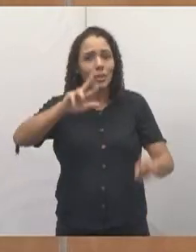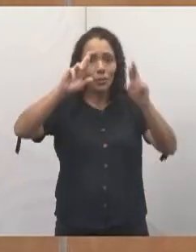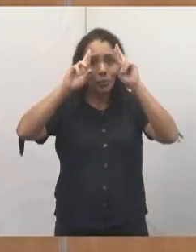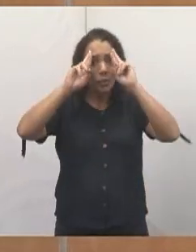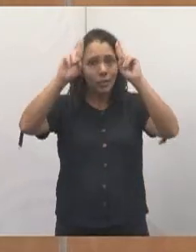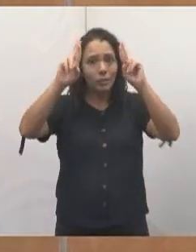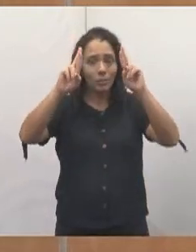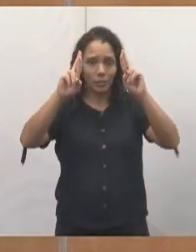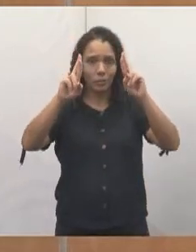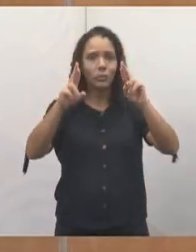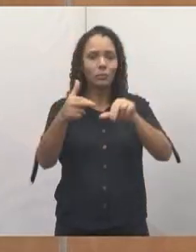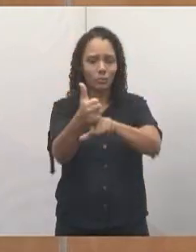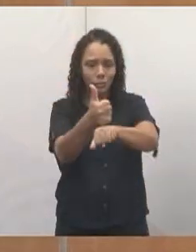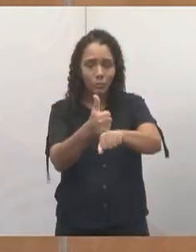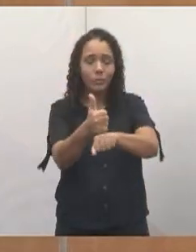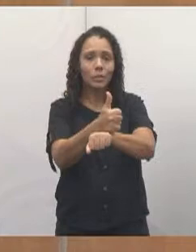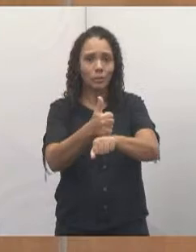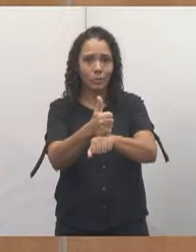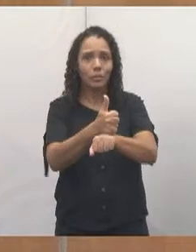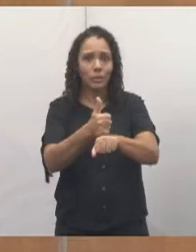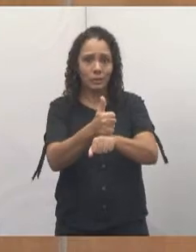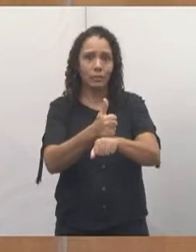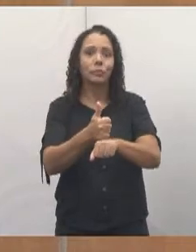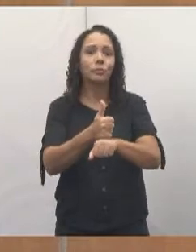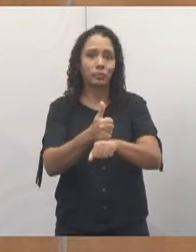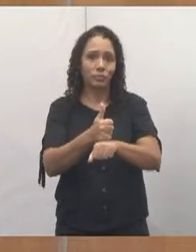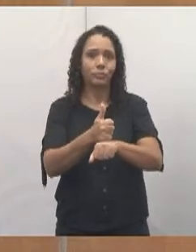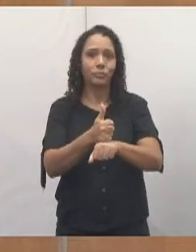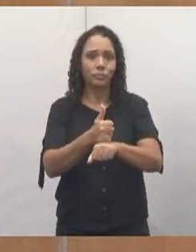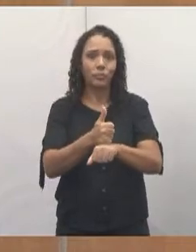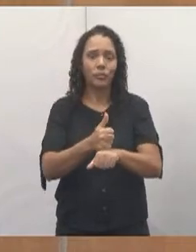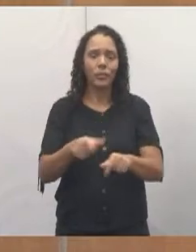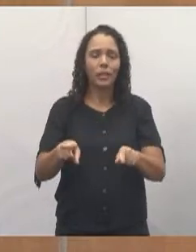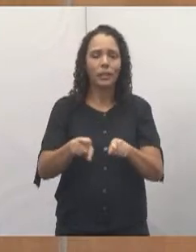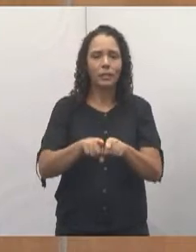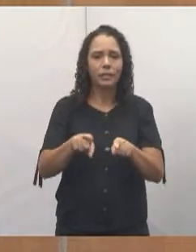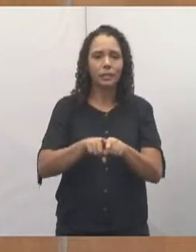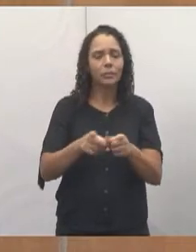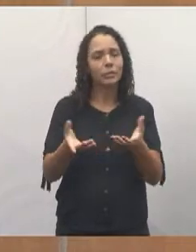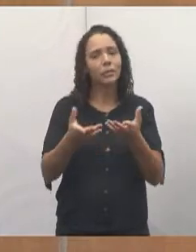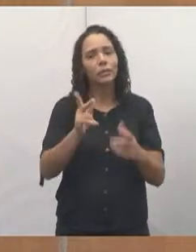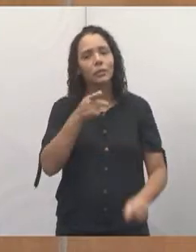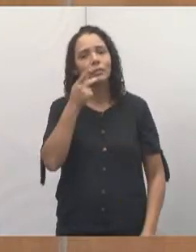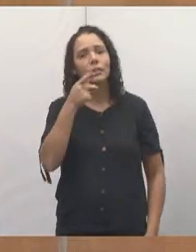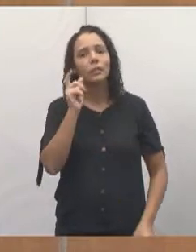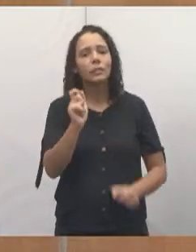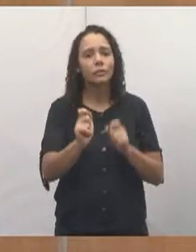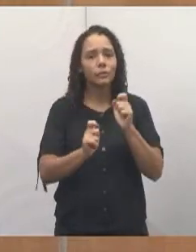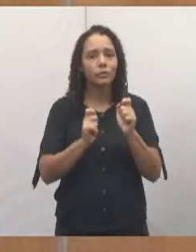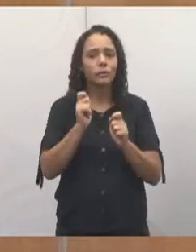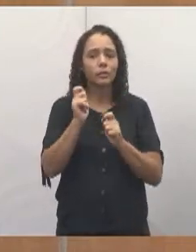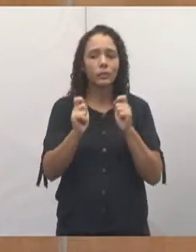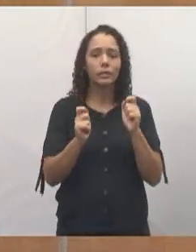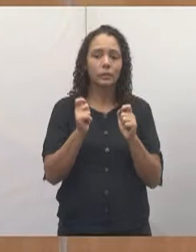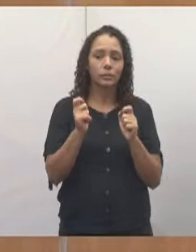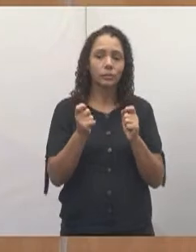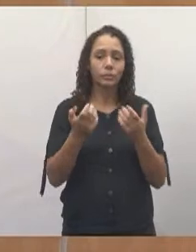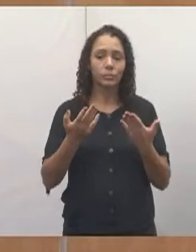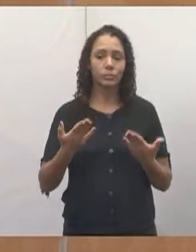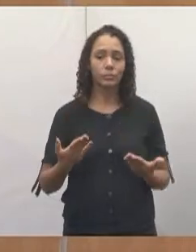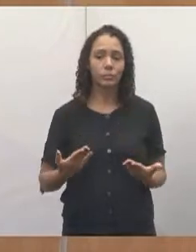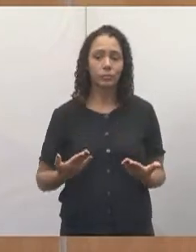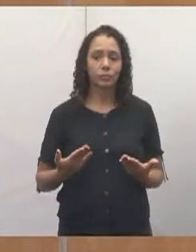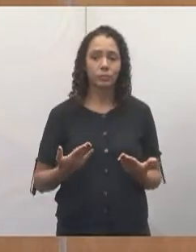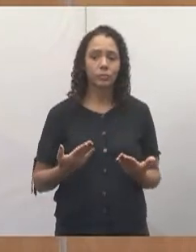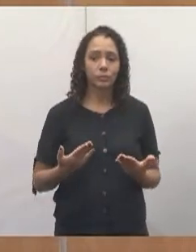No mais, eu reitero todas as palavras pelos nossos antecessores, advogados ou não, que foram